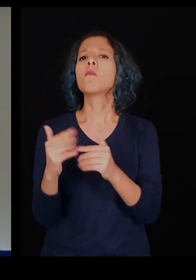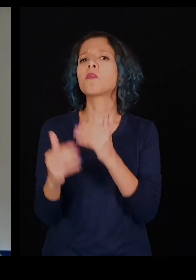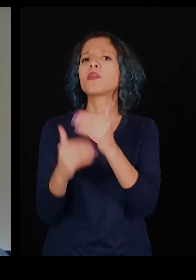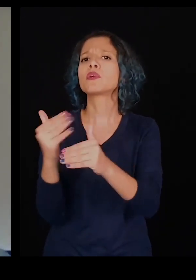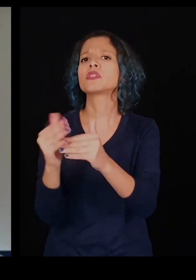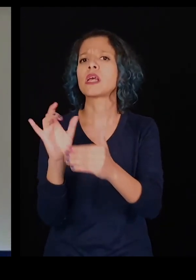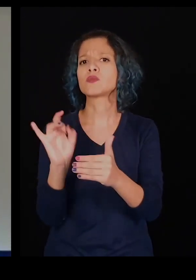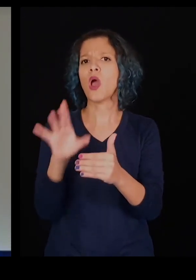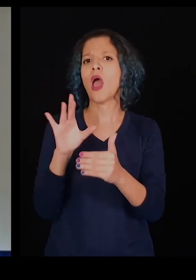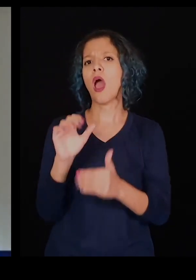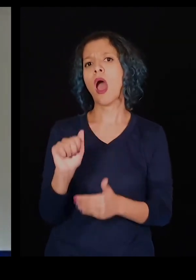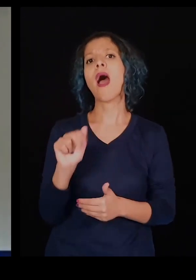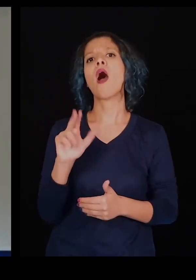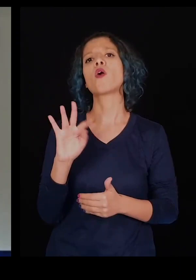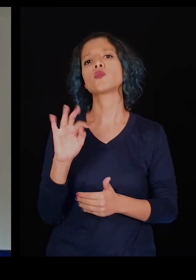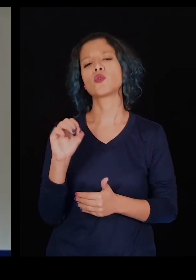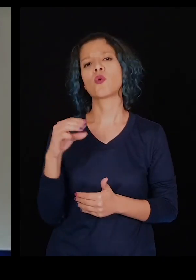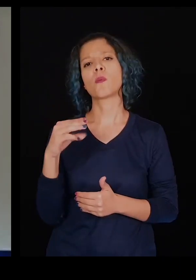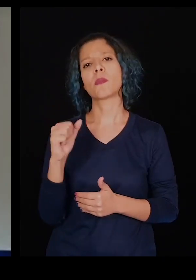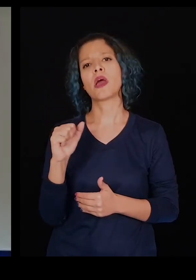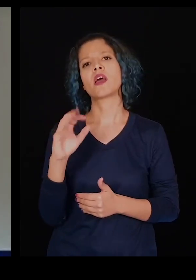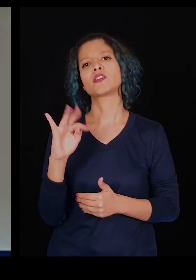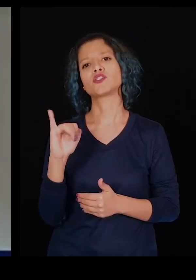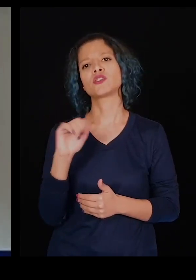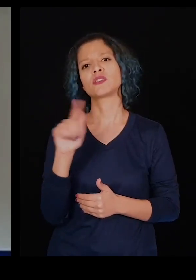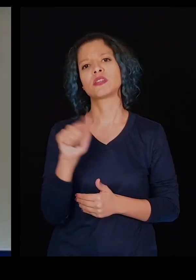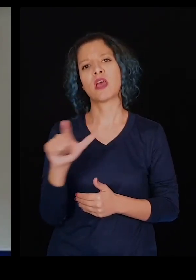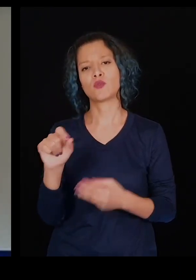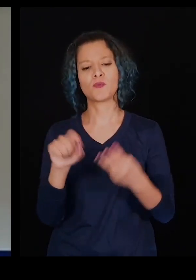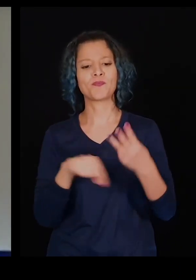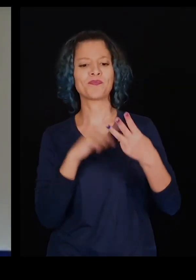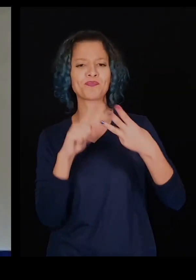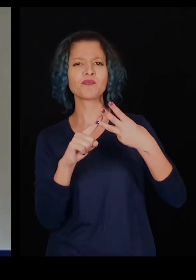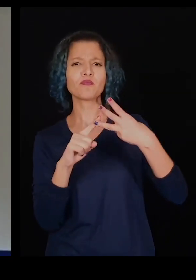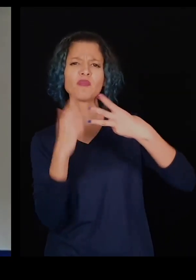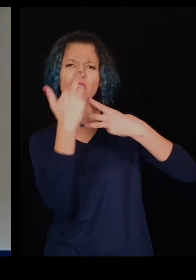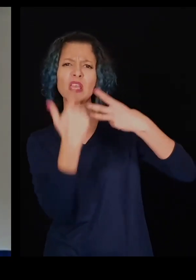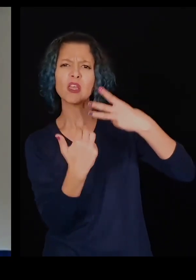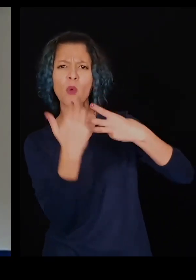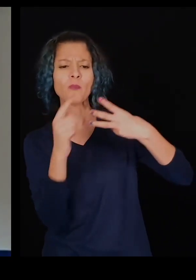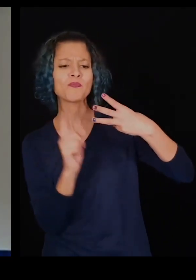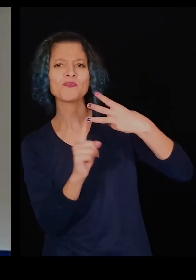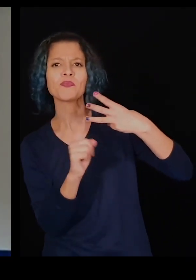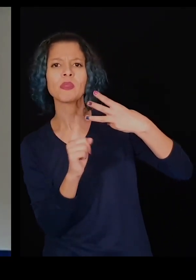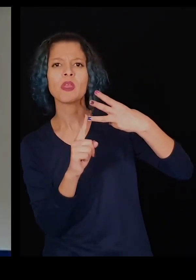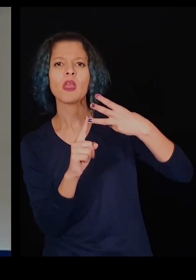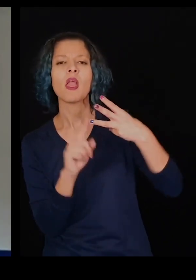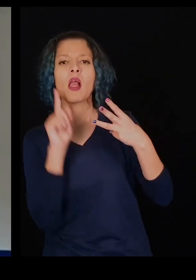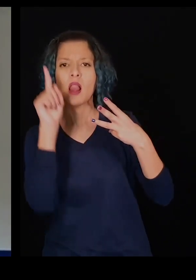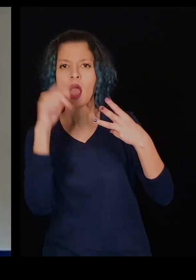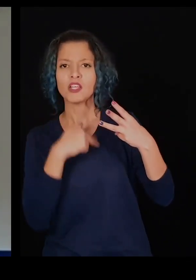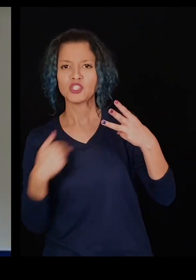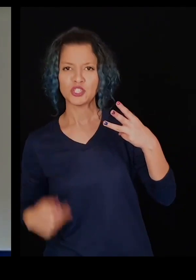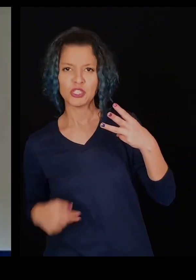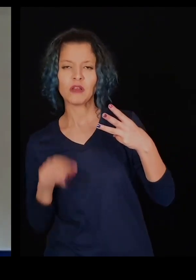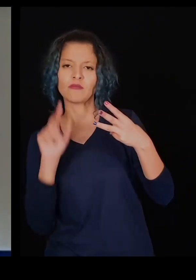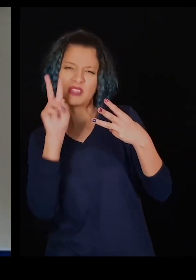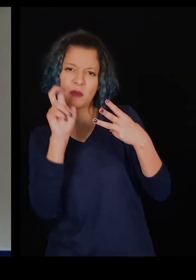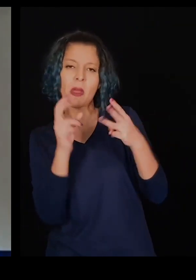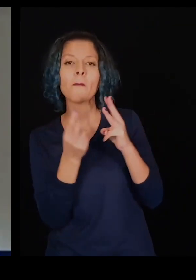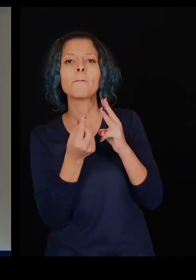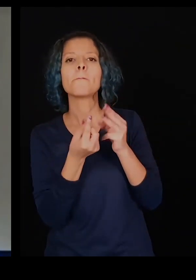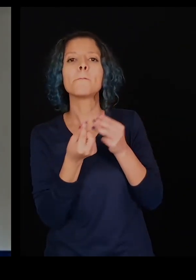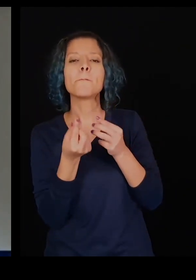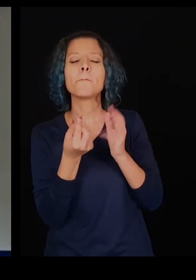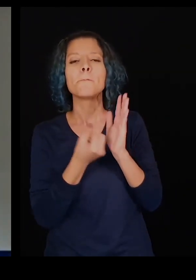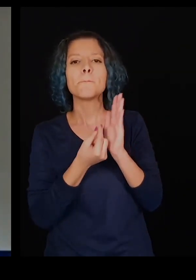o terceiro eixo, e os três no mesmo nível, que é o eixo que lá na China eles chamam de benefícios compartilhados, que é um conceito